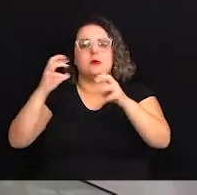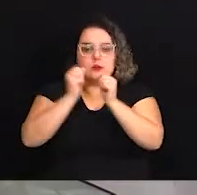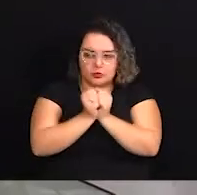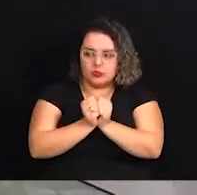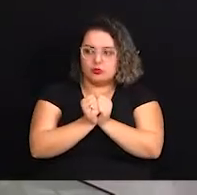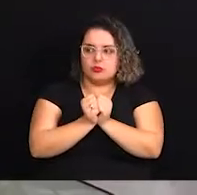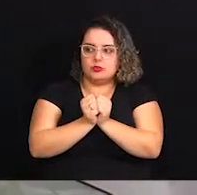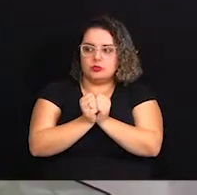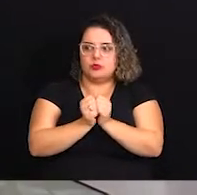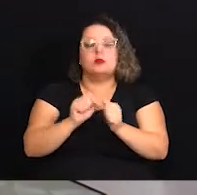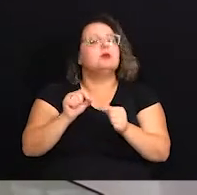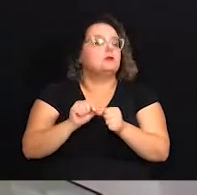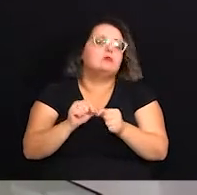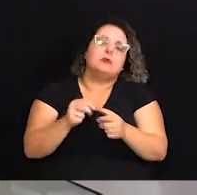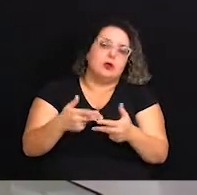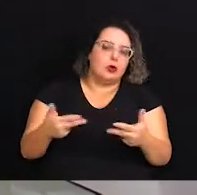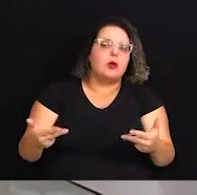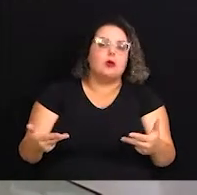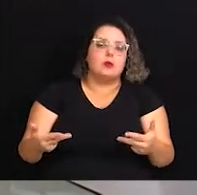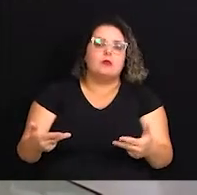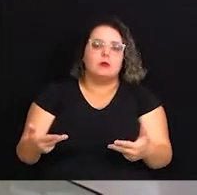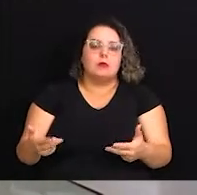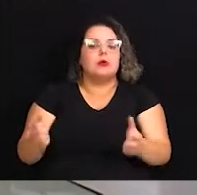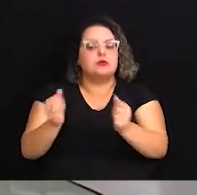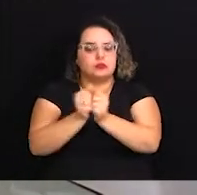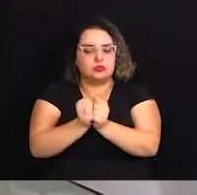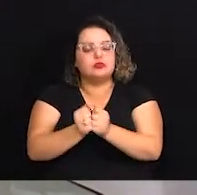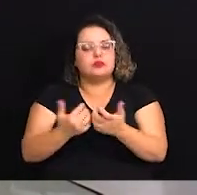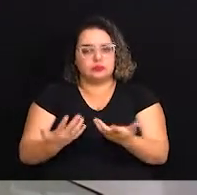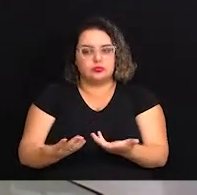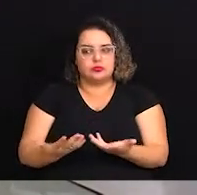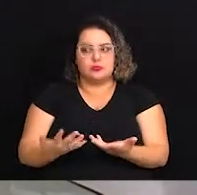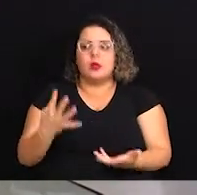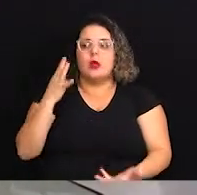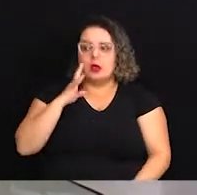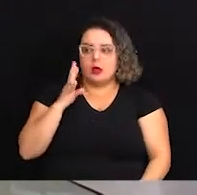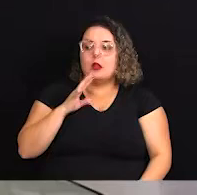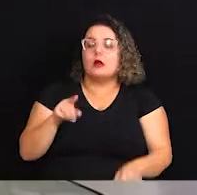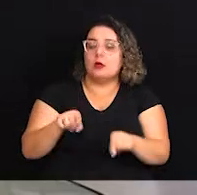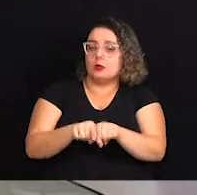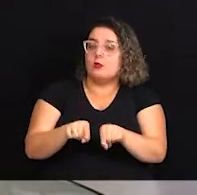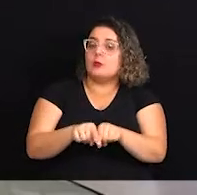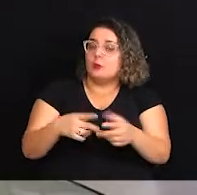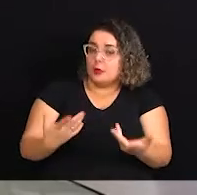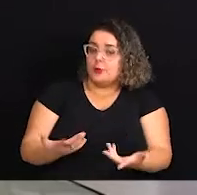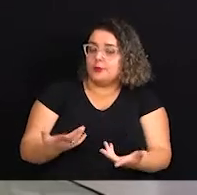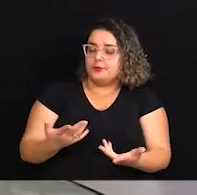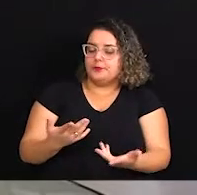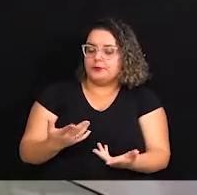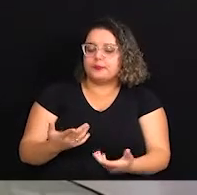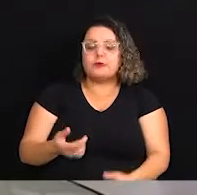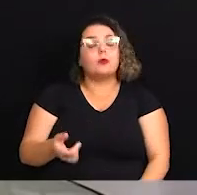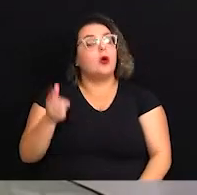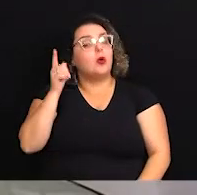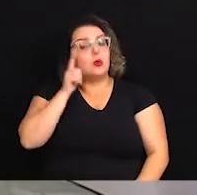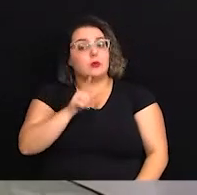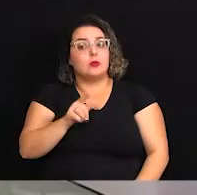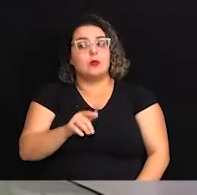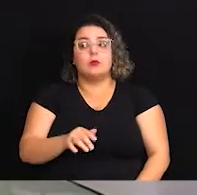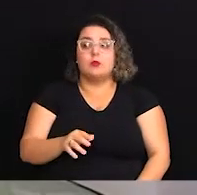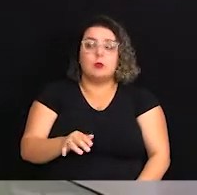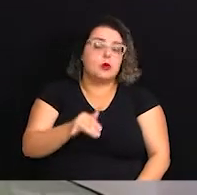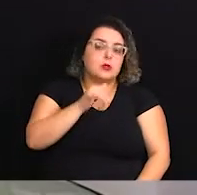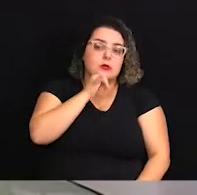verba junta fazer alguma coisa de forma conjunta. É legal também você conseguir fazer, por exemplo, um